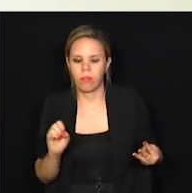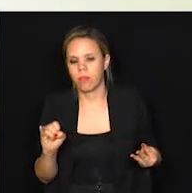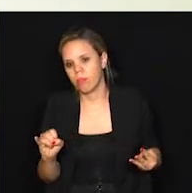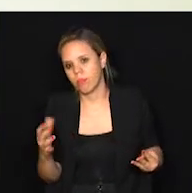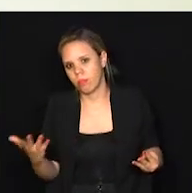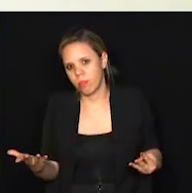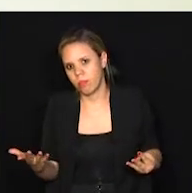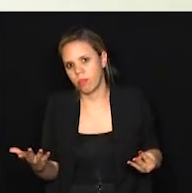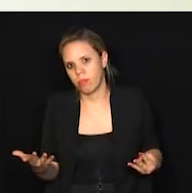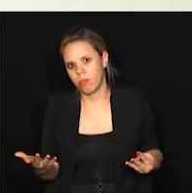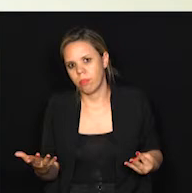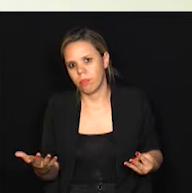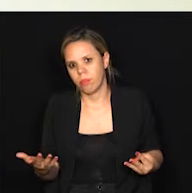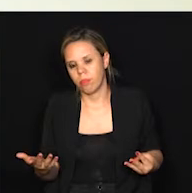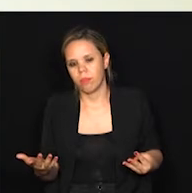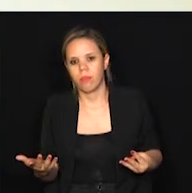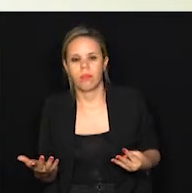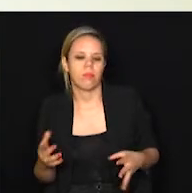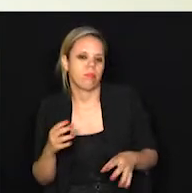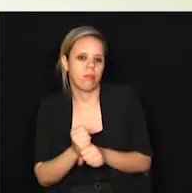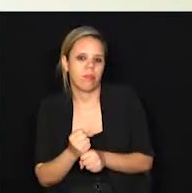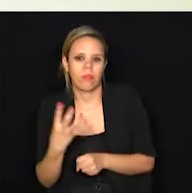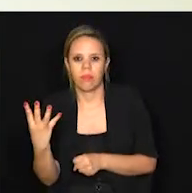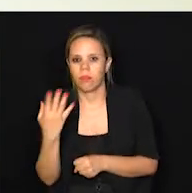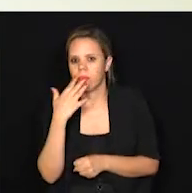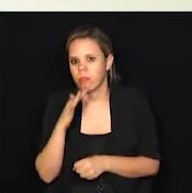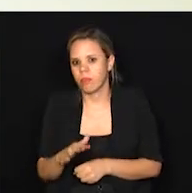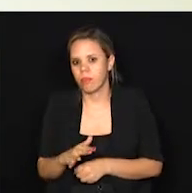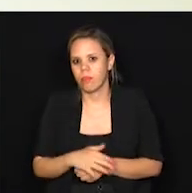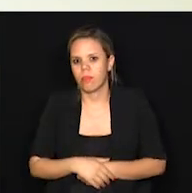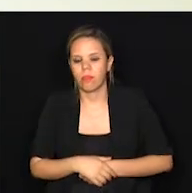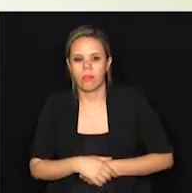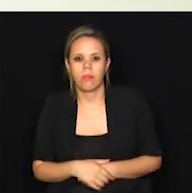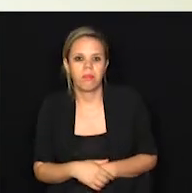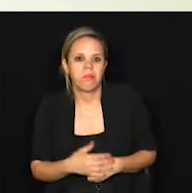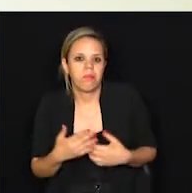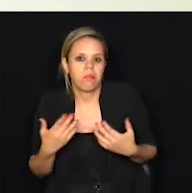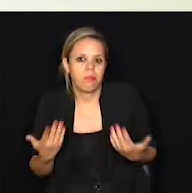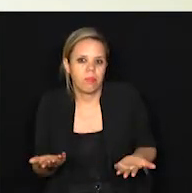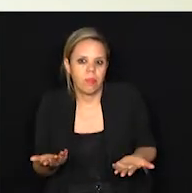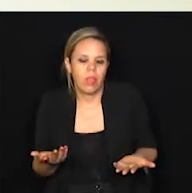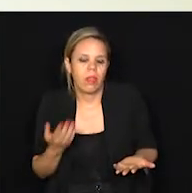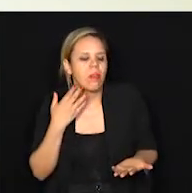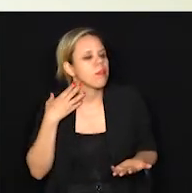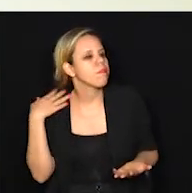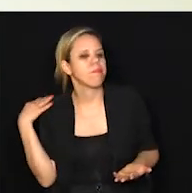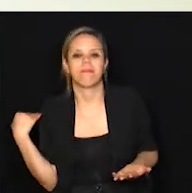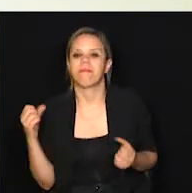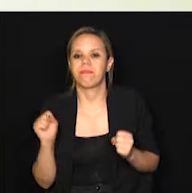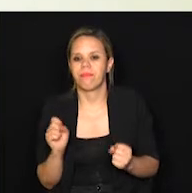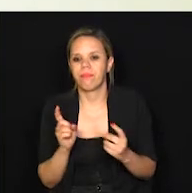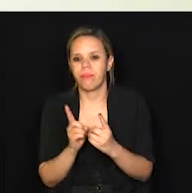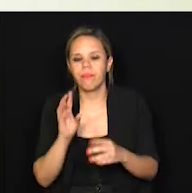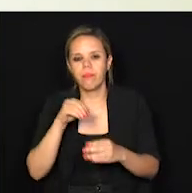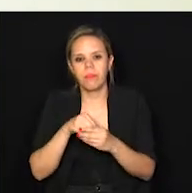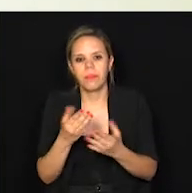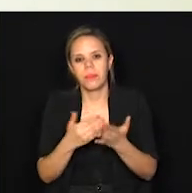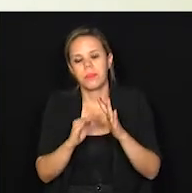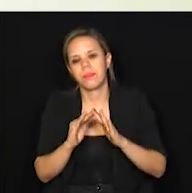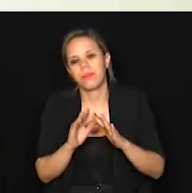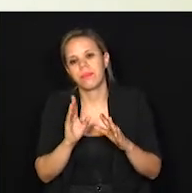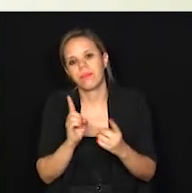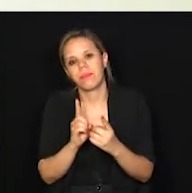dizendo exatamente, as crianças que precisam já estão saindo de casa. Os pais, eles já têm a necessidade.